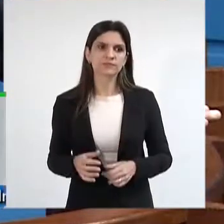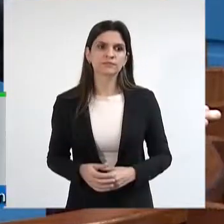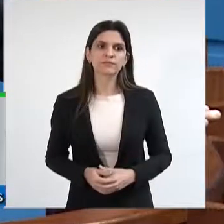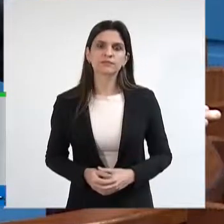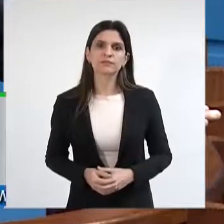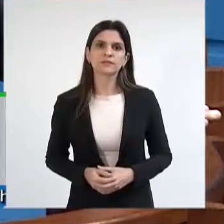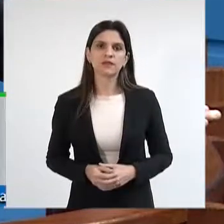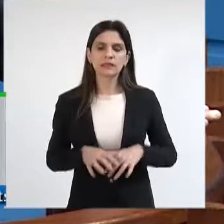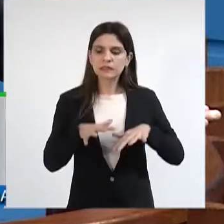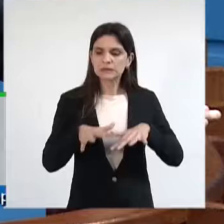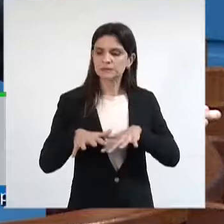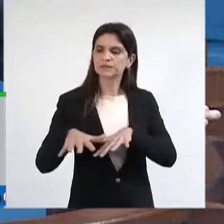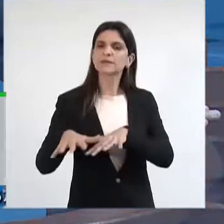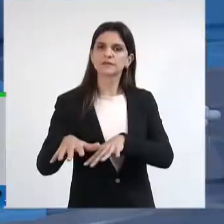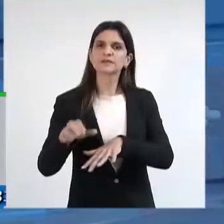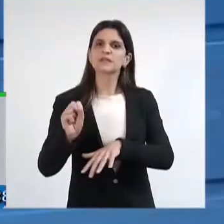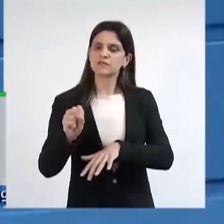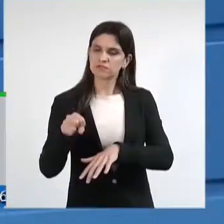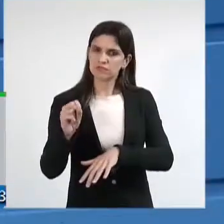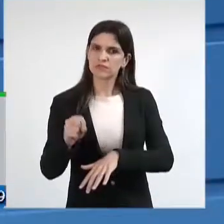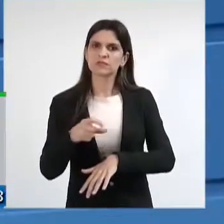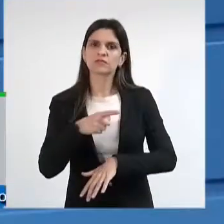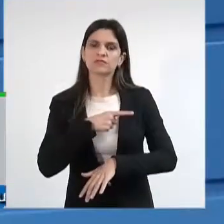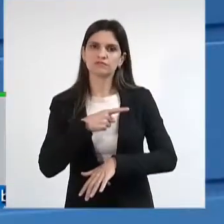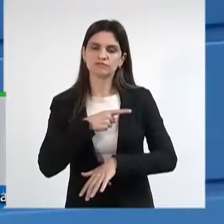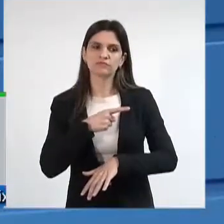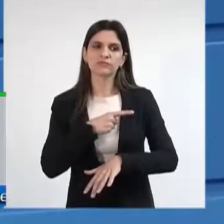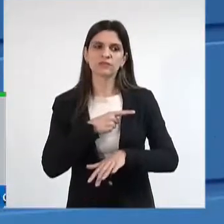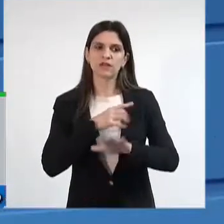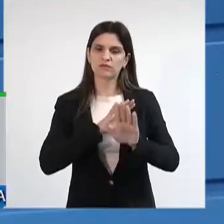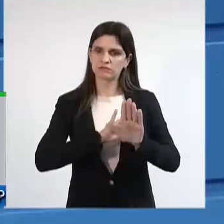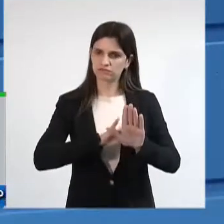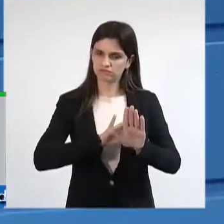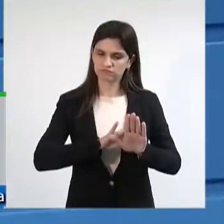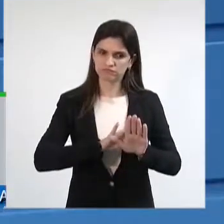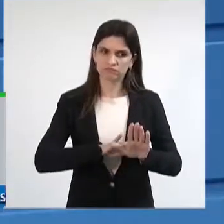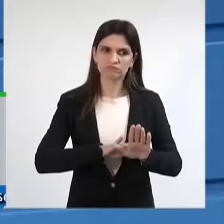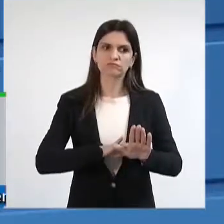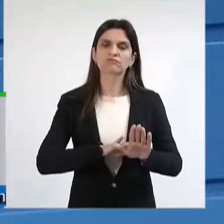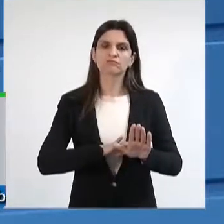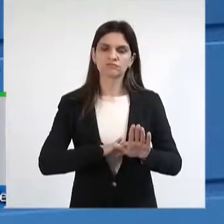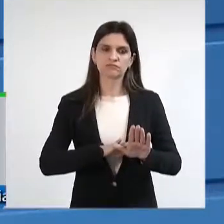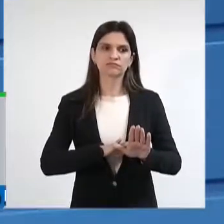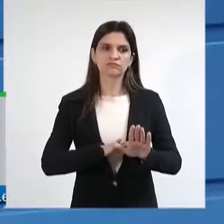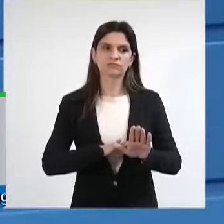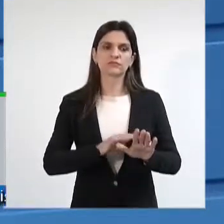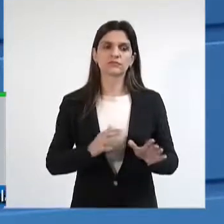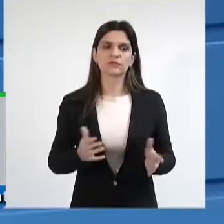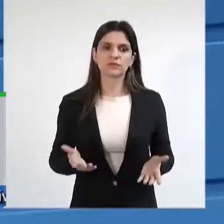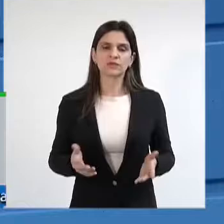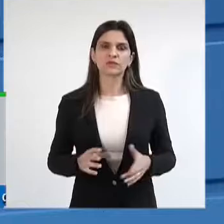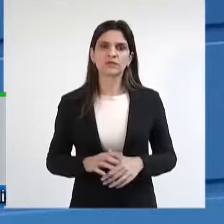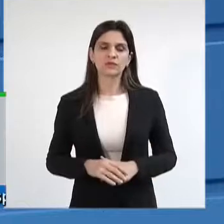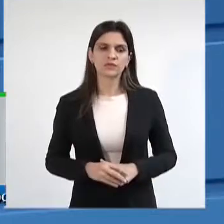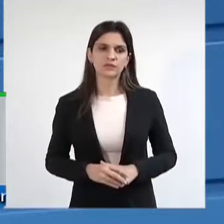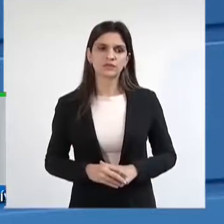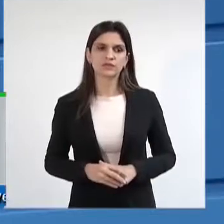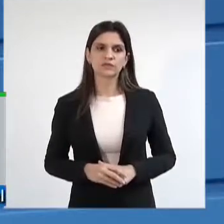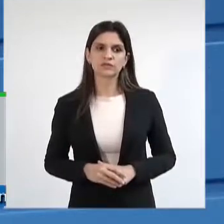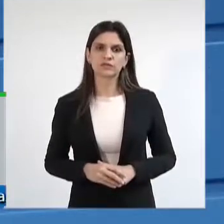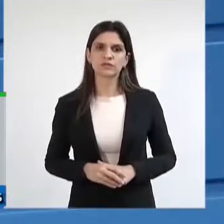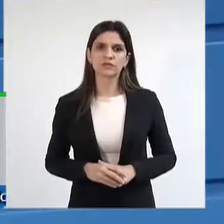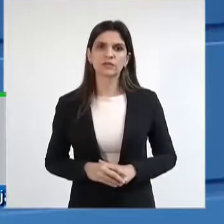ideológico. E o presidente, ao se referir naquela expressão, ele fez nada mais, nada menos do